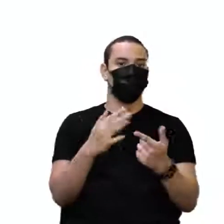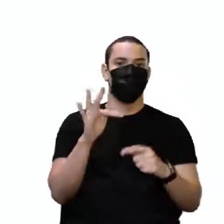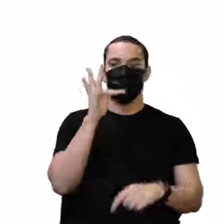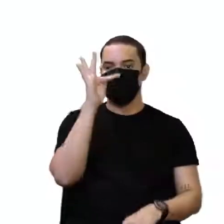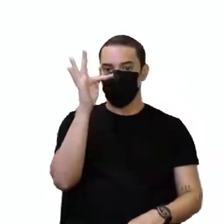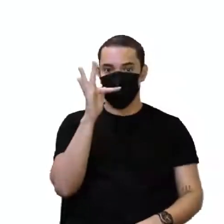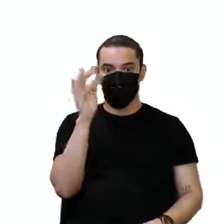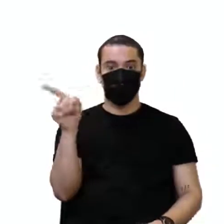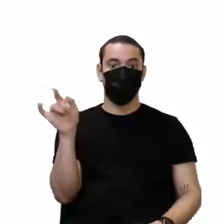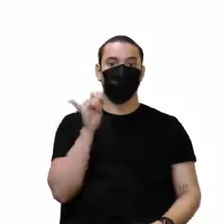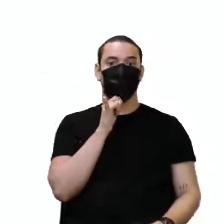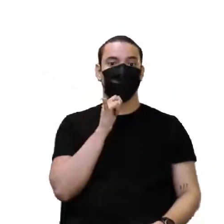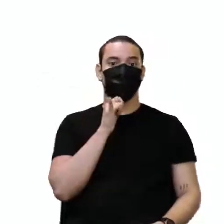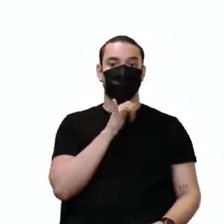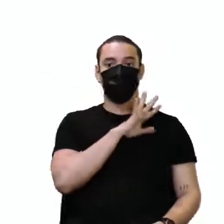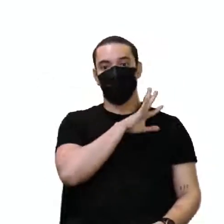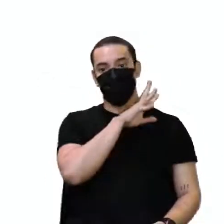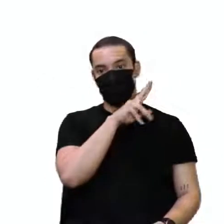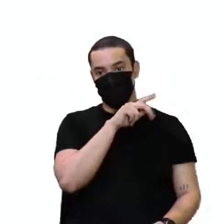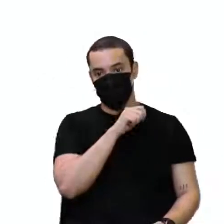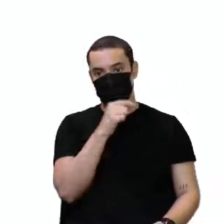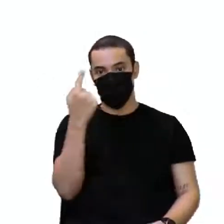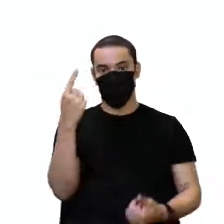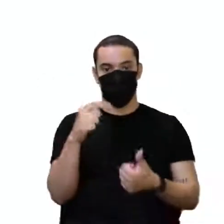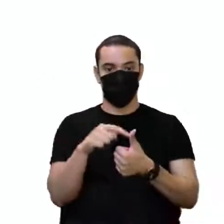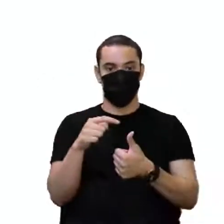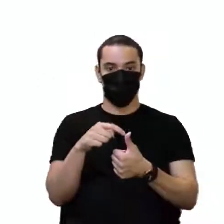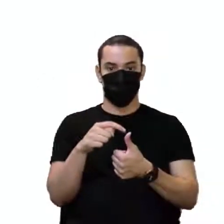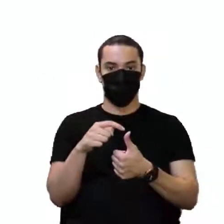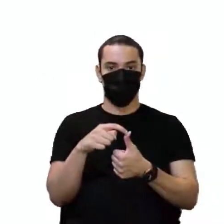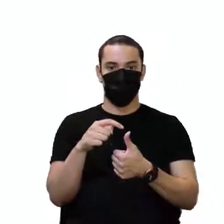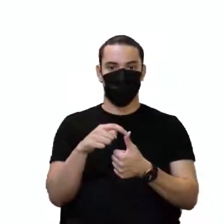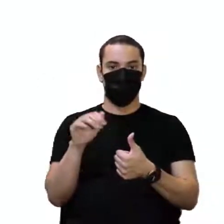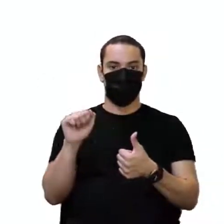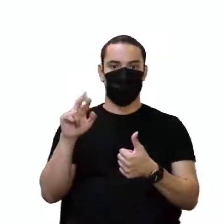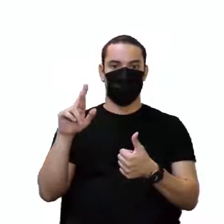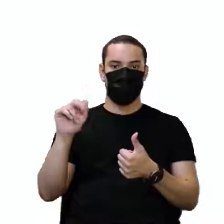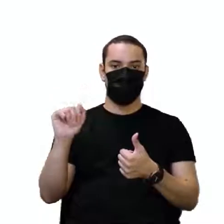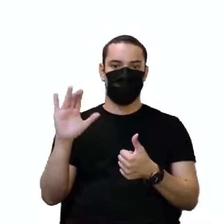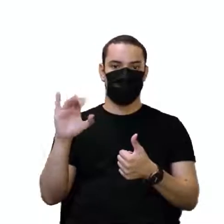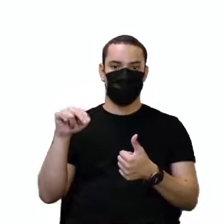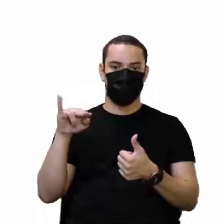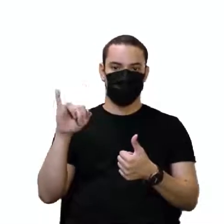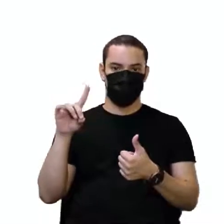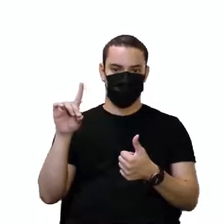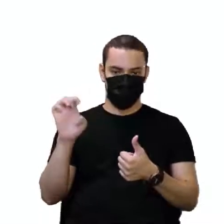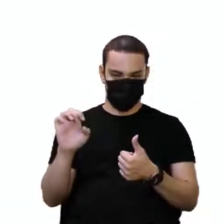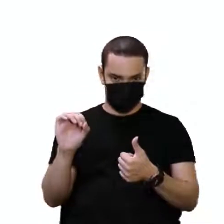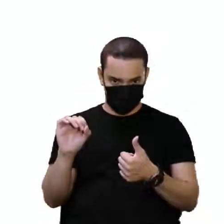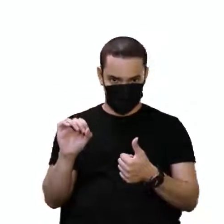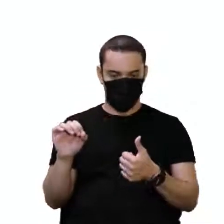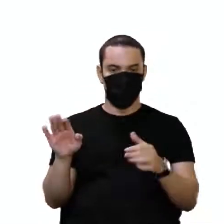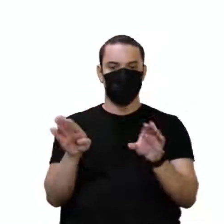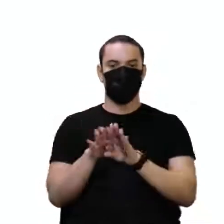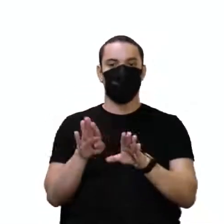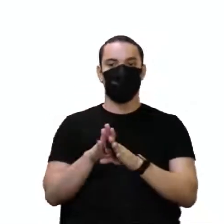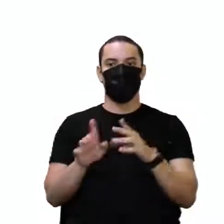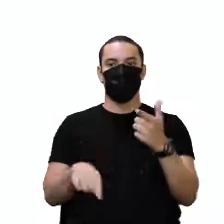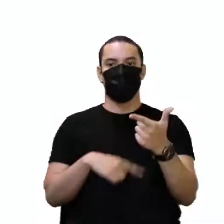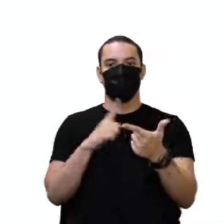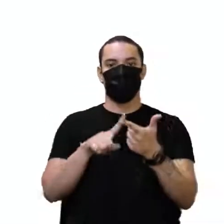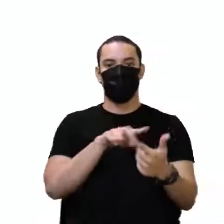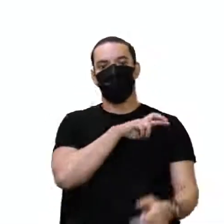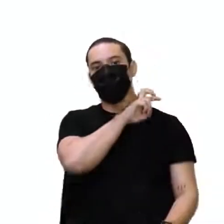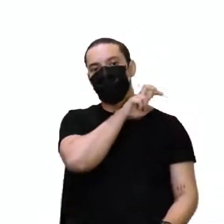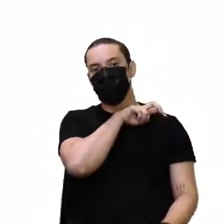2 exemplos de animais. Um lagartinho, uma lagartixa, né? Que é um réptil, e também